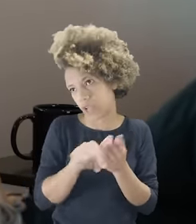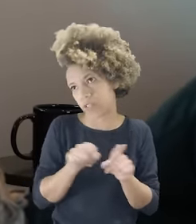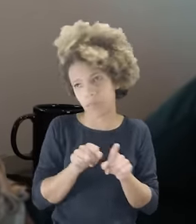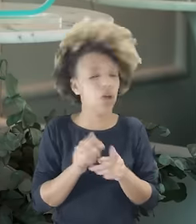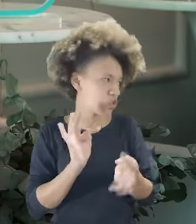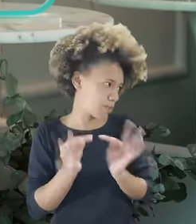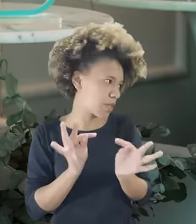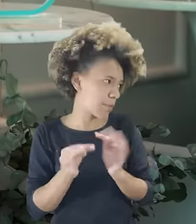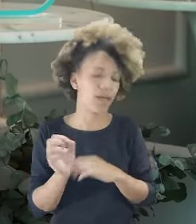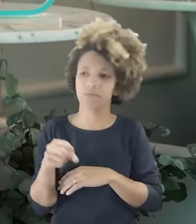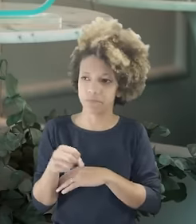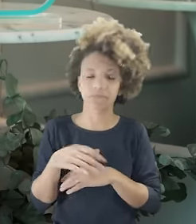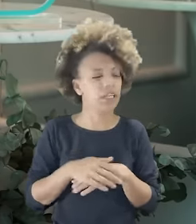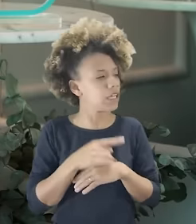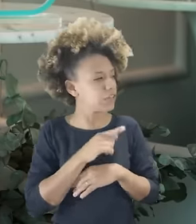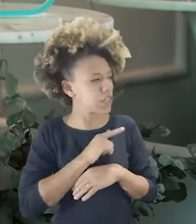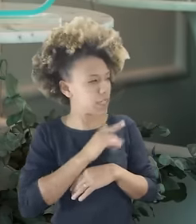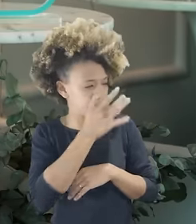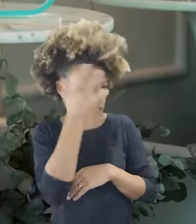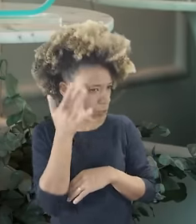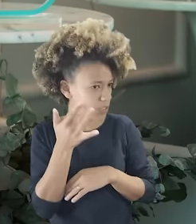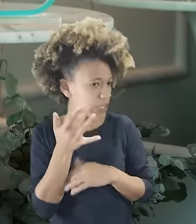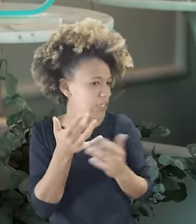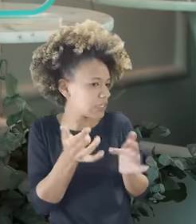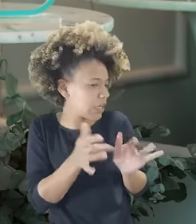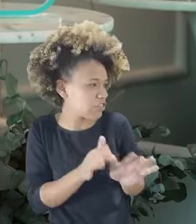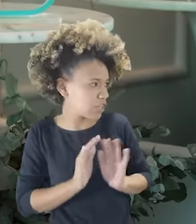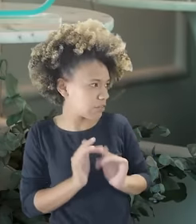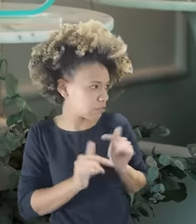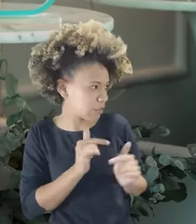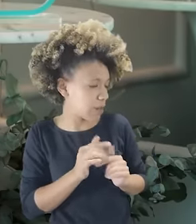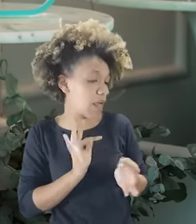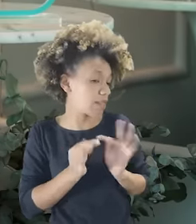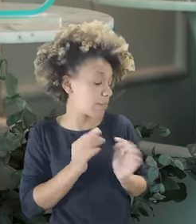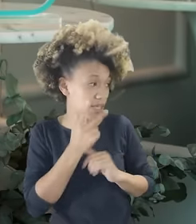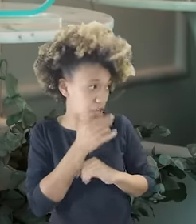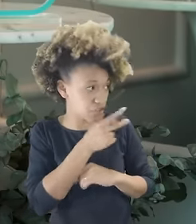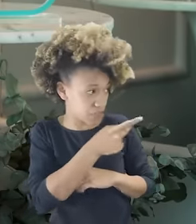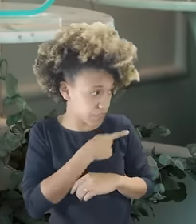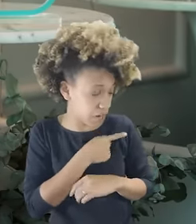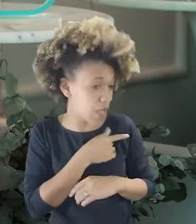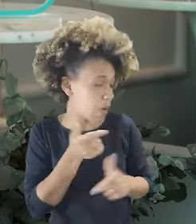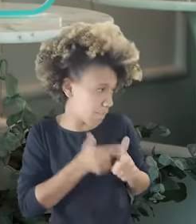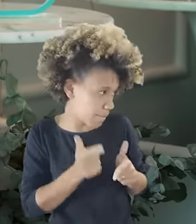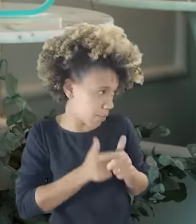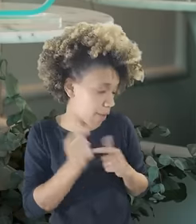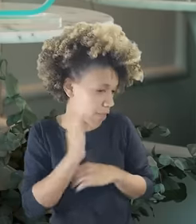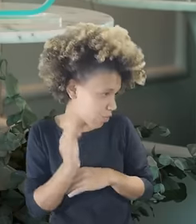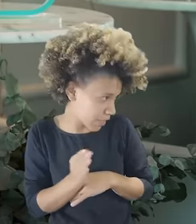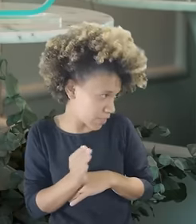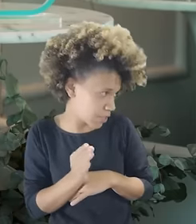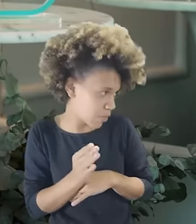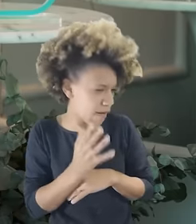assim sobre terapia sobre terapia e você tem pessoas que rejeitam o teu trabalho terapeutas que acha que você fala é o problema